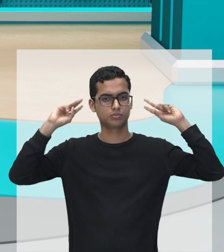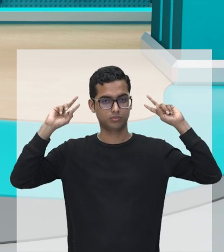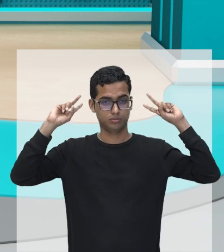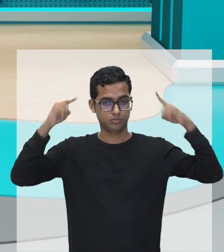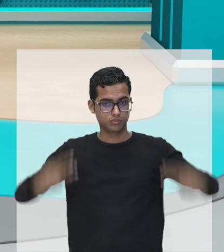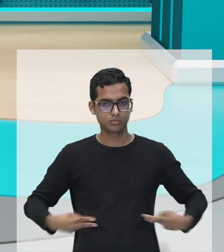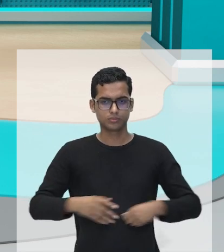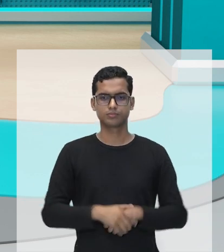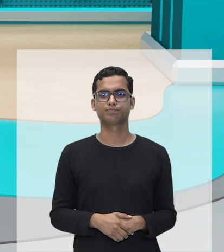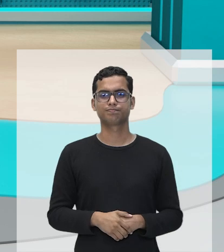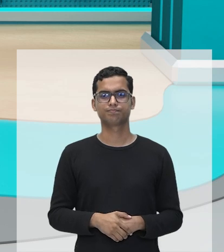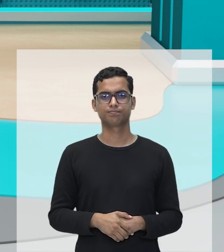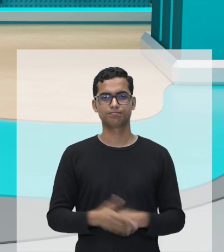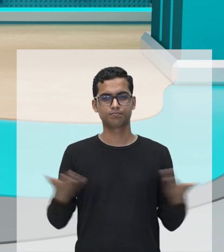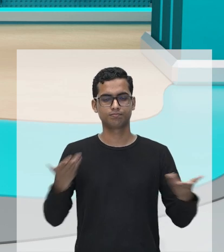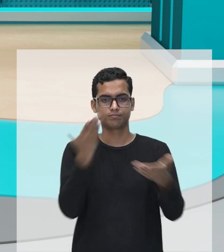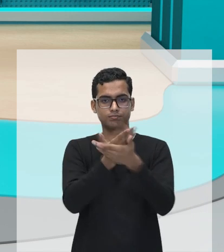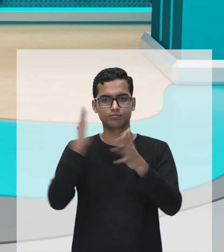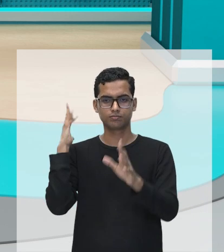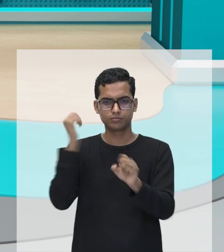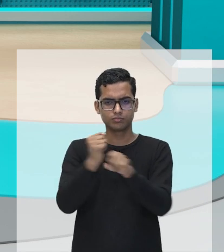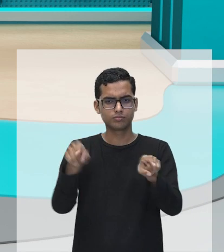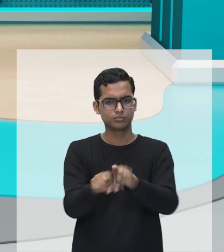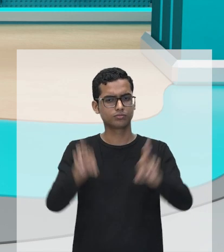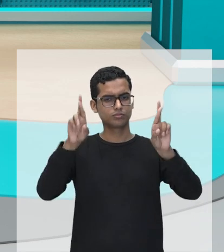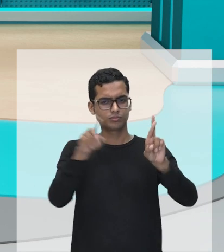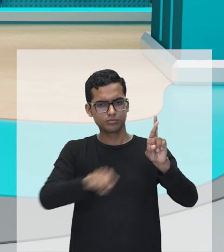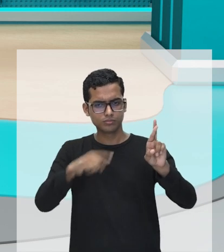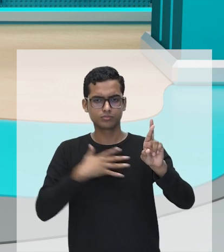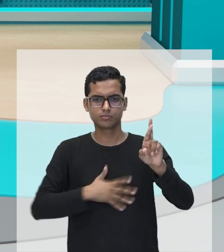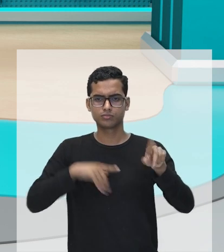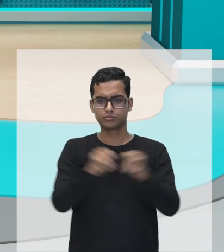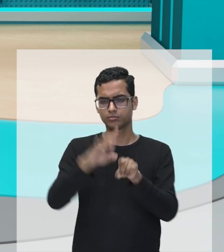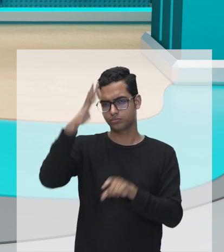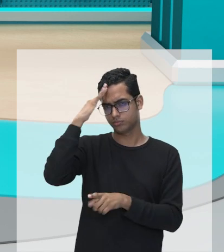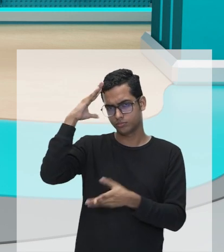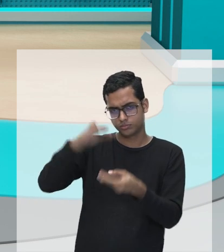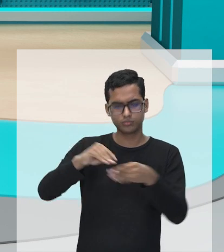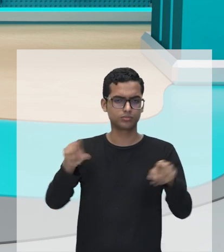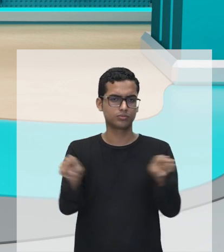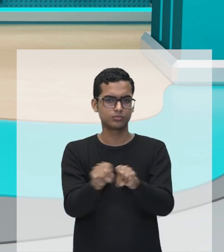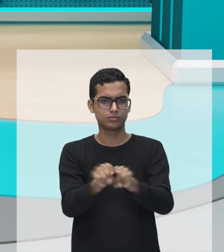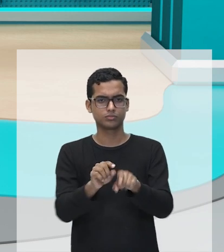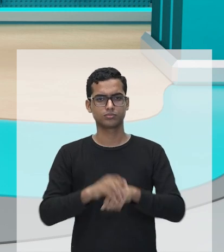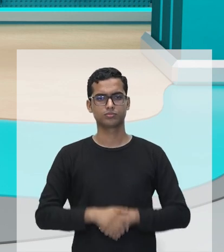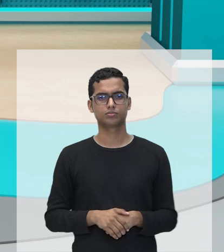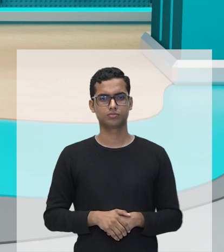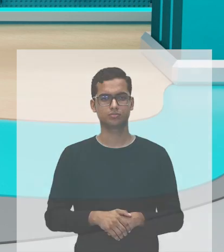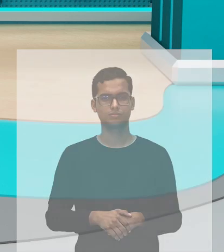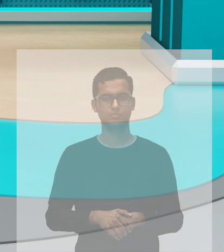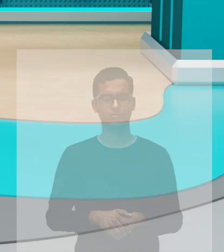Então, essa foi a nossa revisão. Espero que vocês tenham entendido e compreendido.